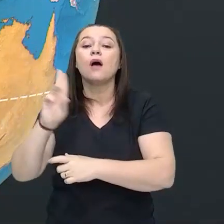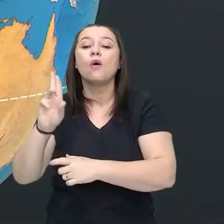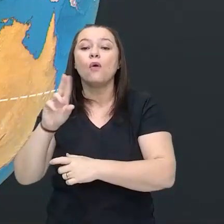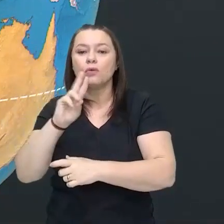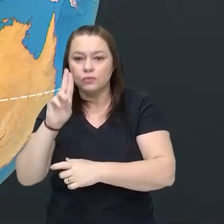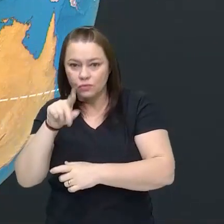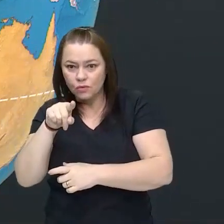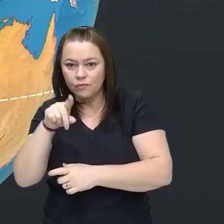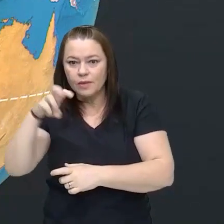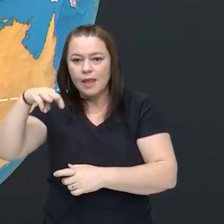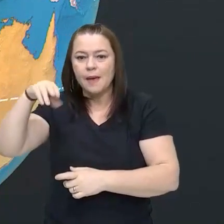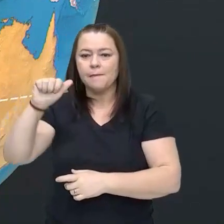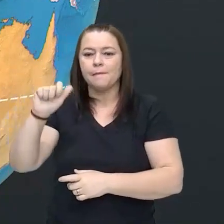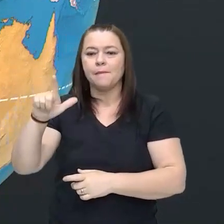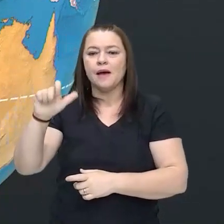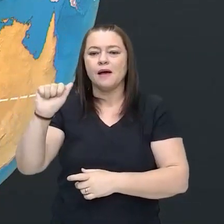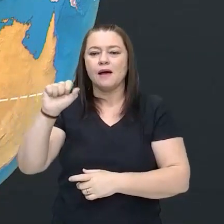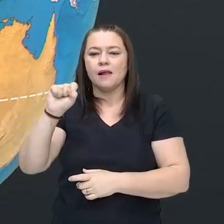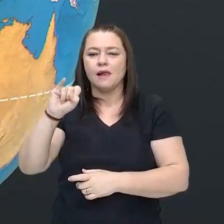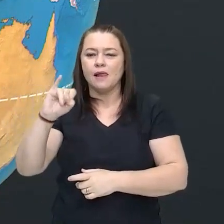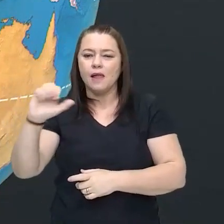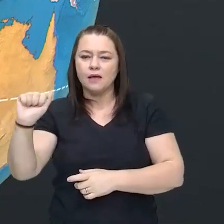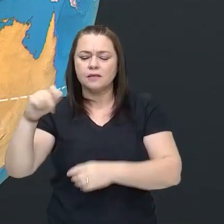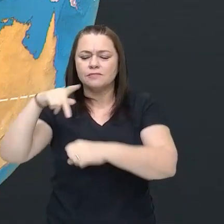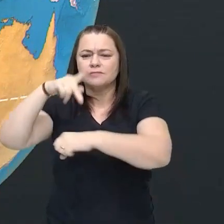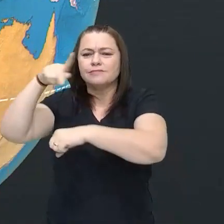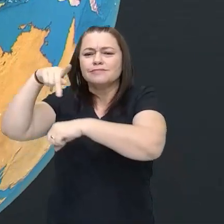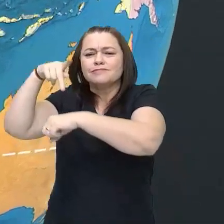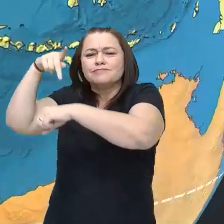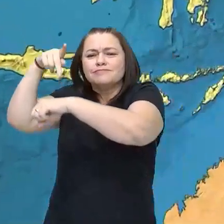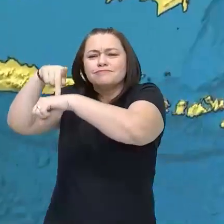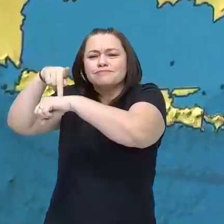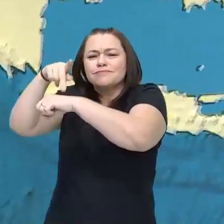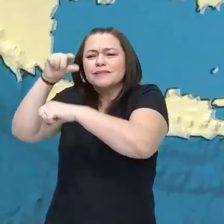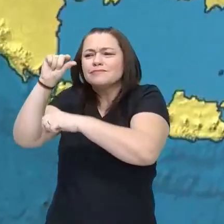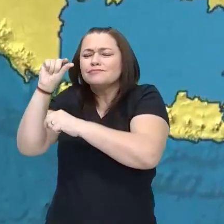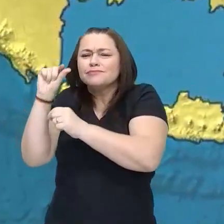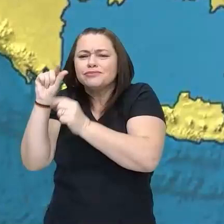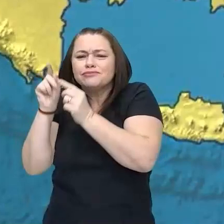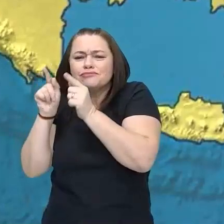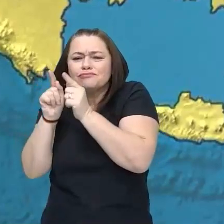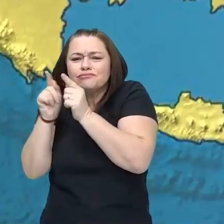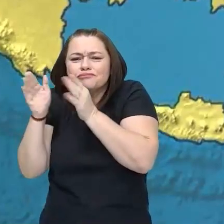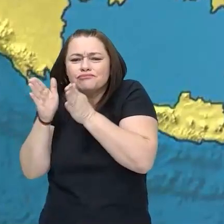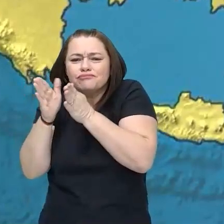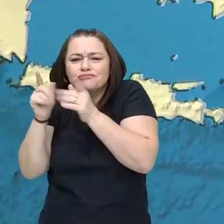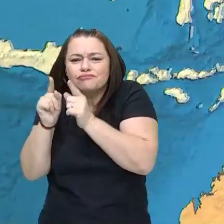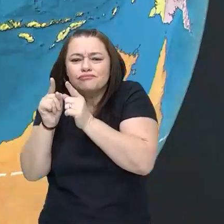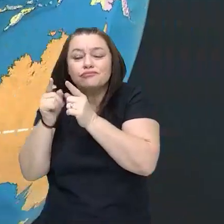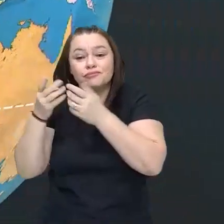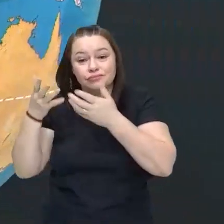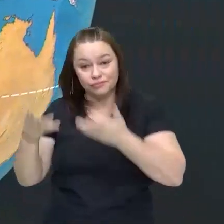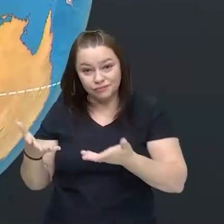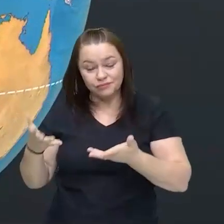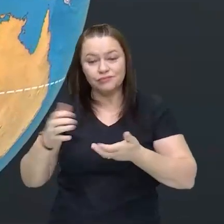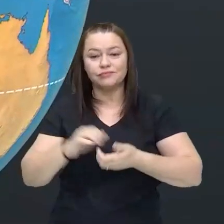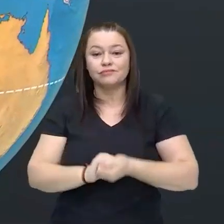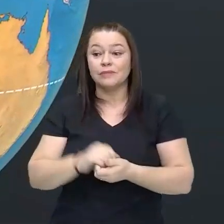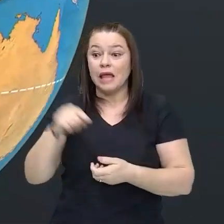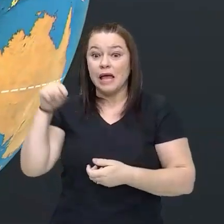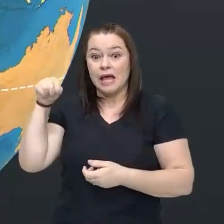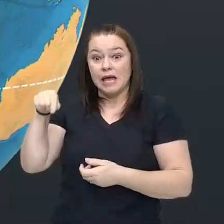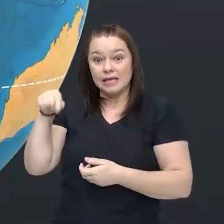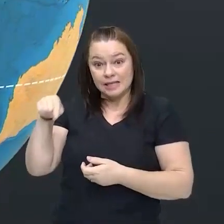tela? Malásia, esse país pequenininho, rapaz. E aí, ó, Malásia. E com